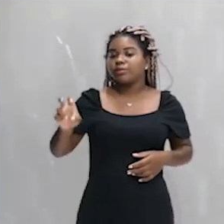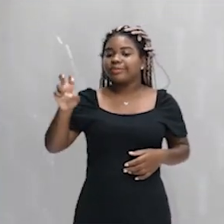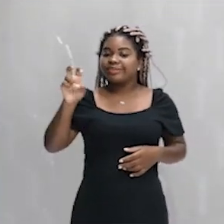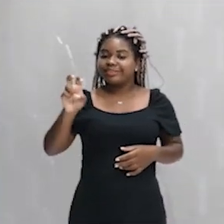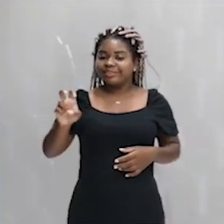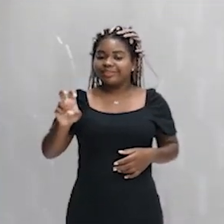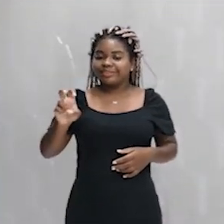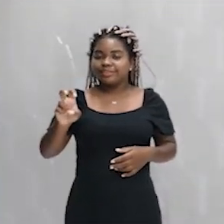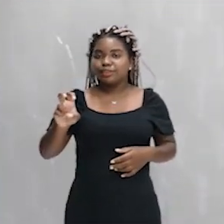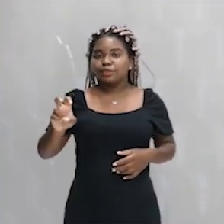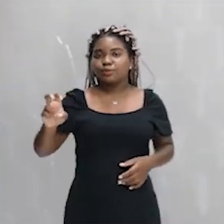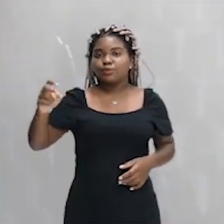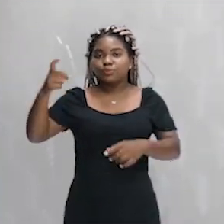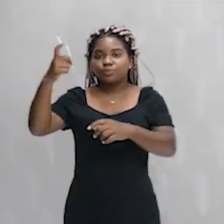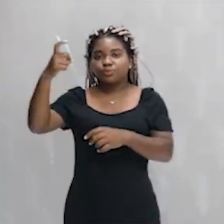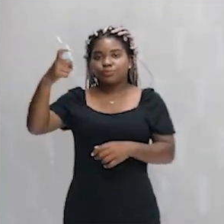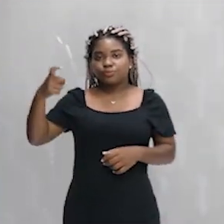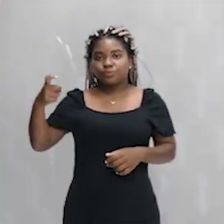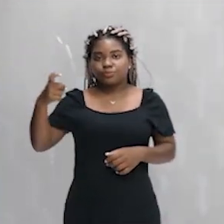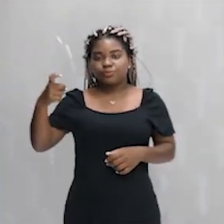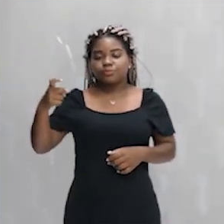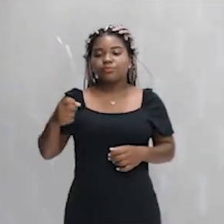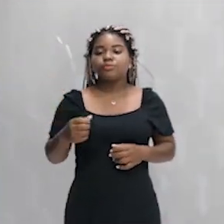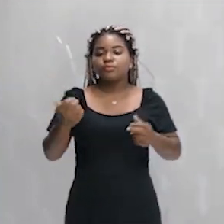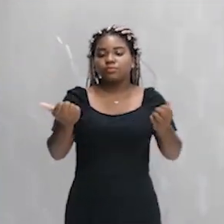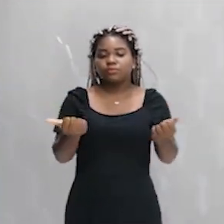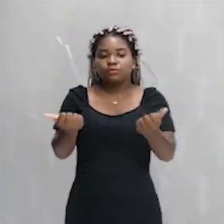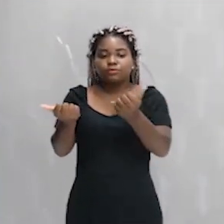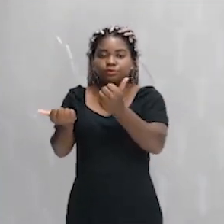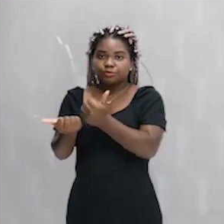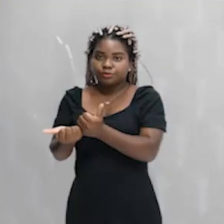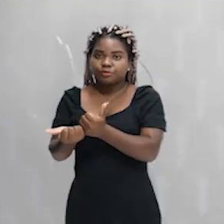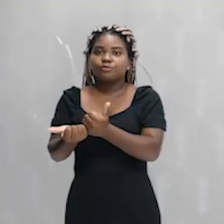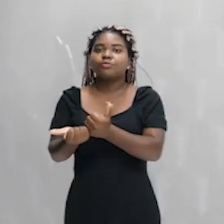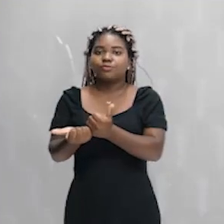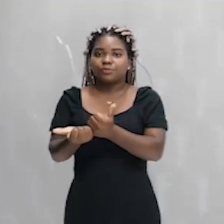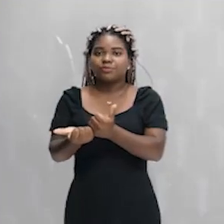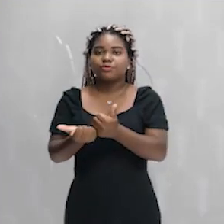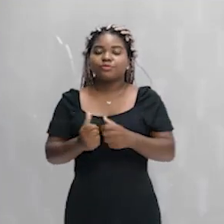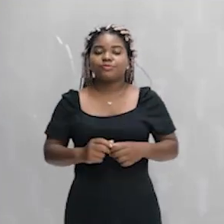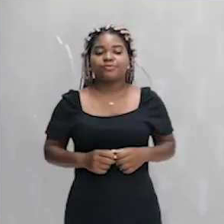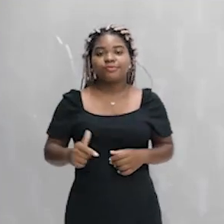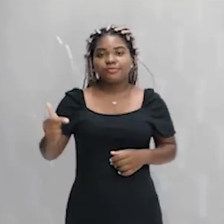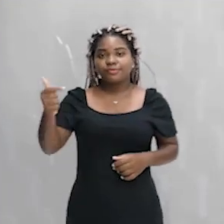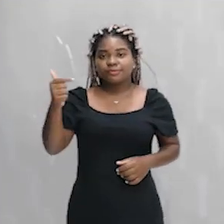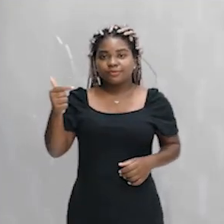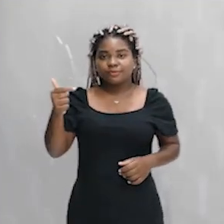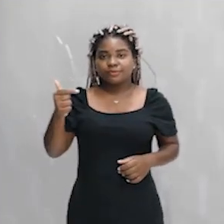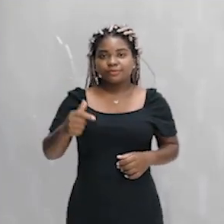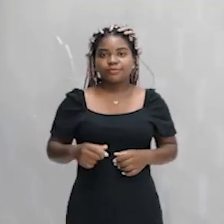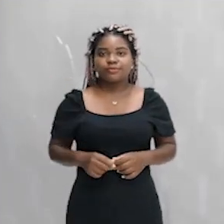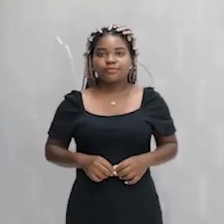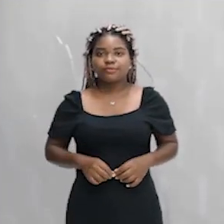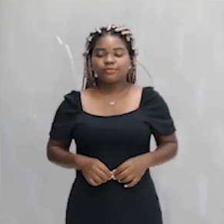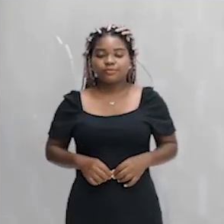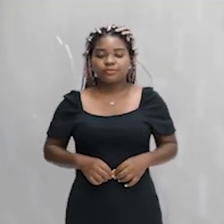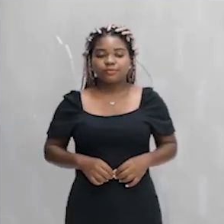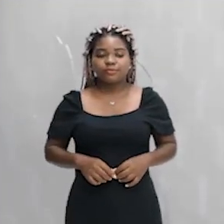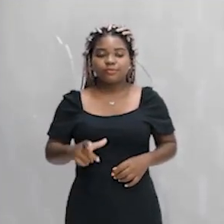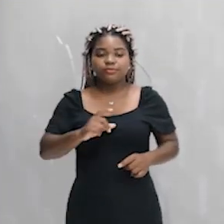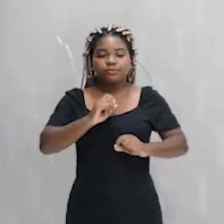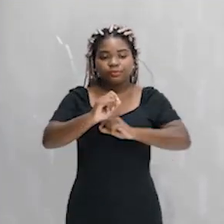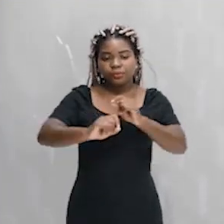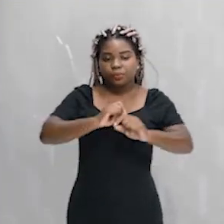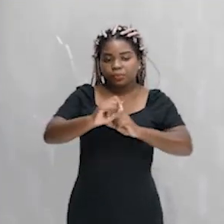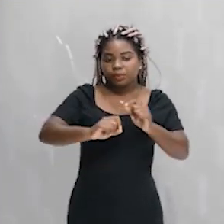aparece na função g o x, eu vou substituir pelo valor 2, tá? Então, vamos começar. Vai ficar